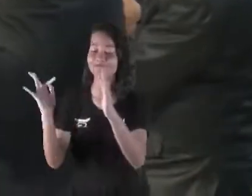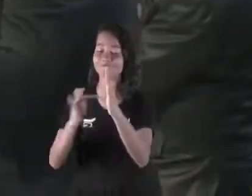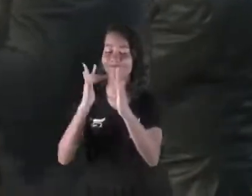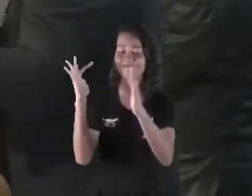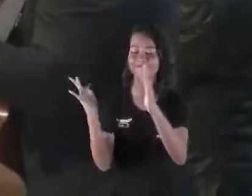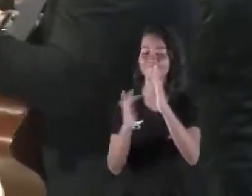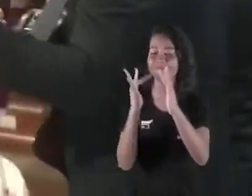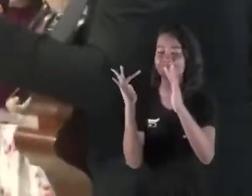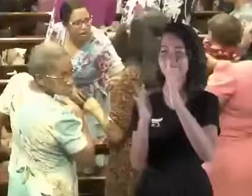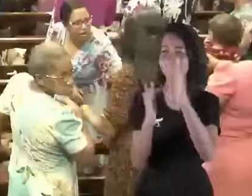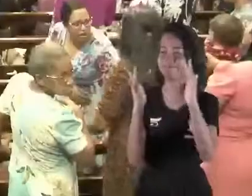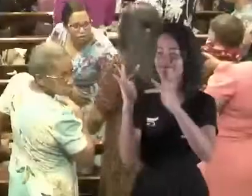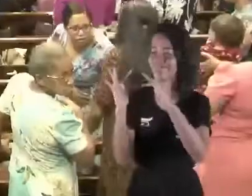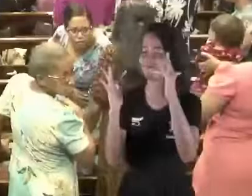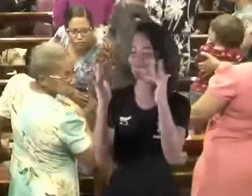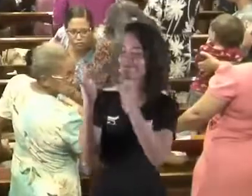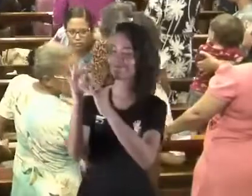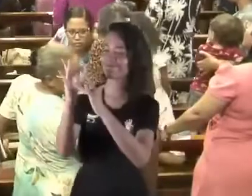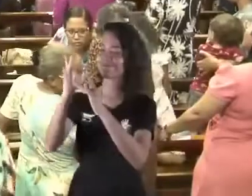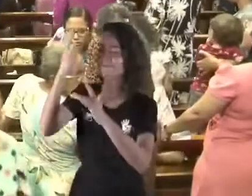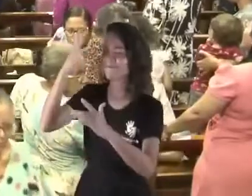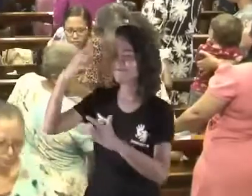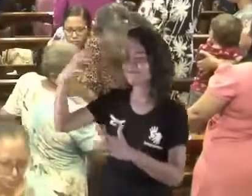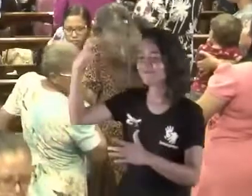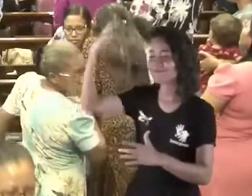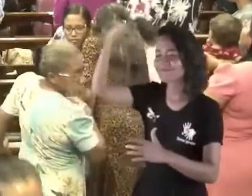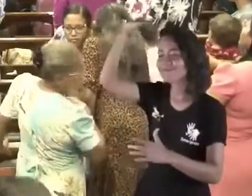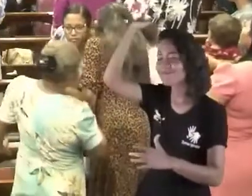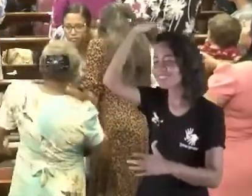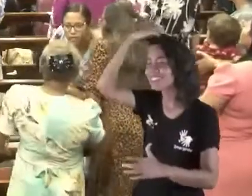Jesus, o rei da glória. Vai buscar.